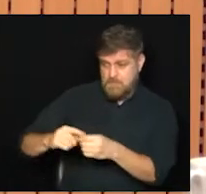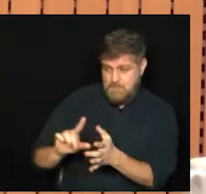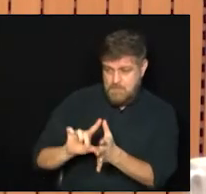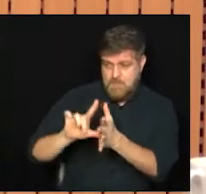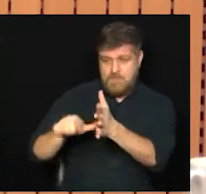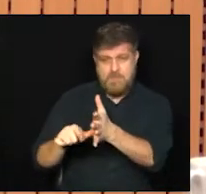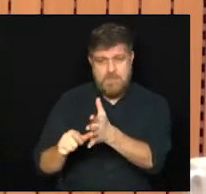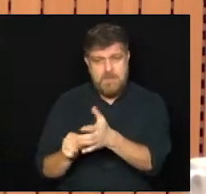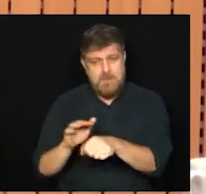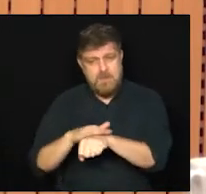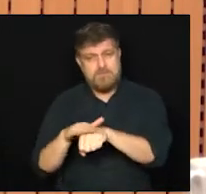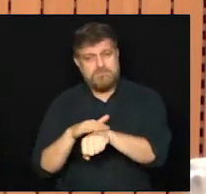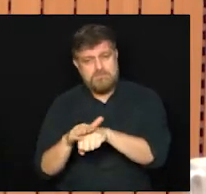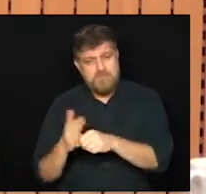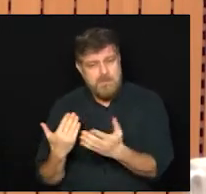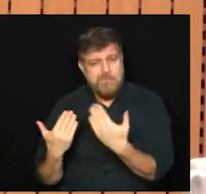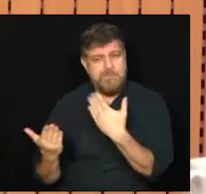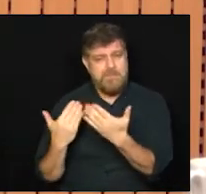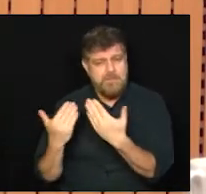a conversar depois.